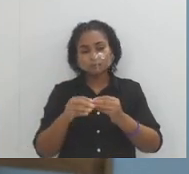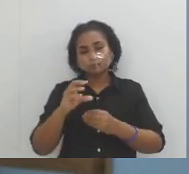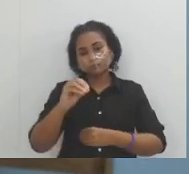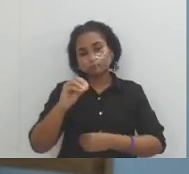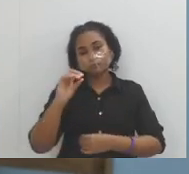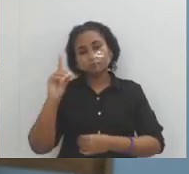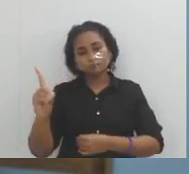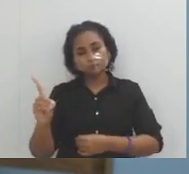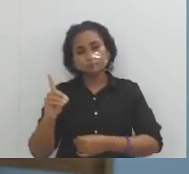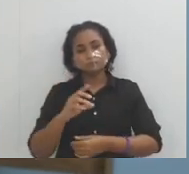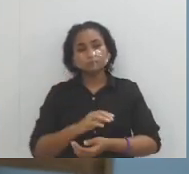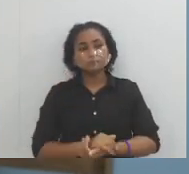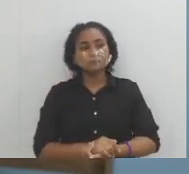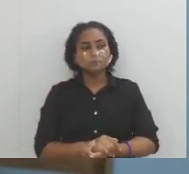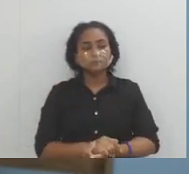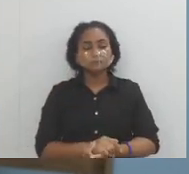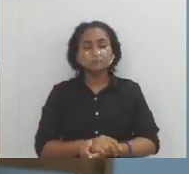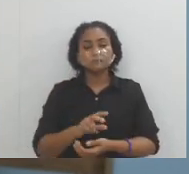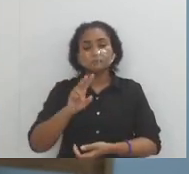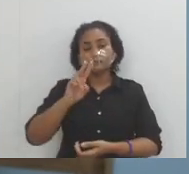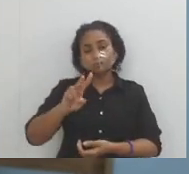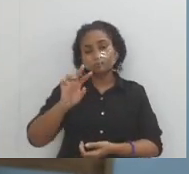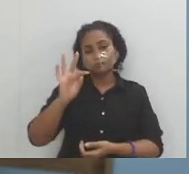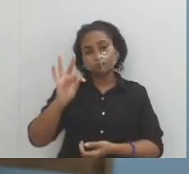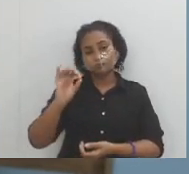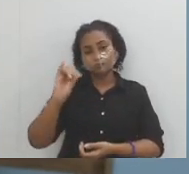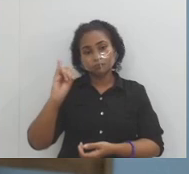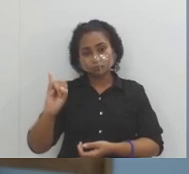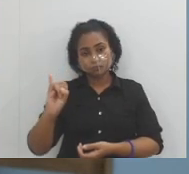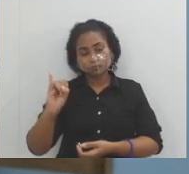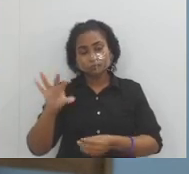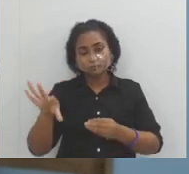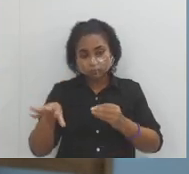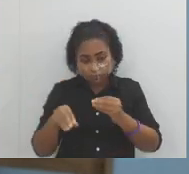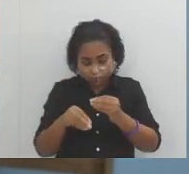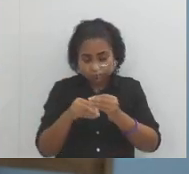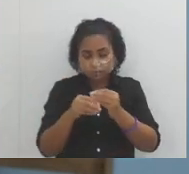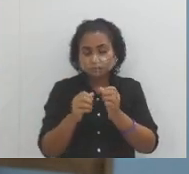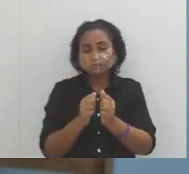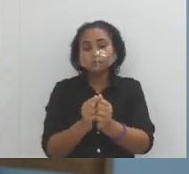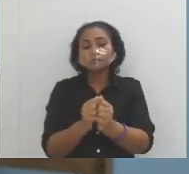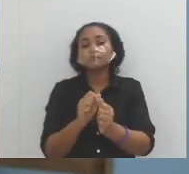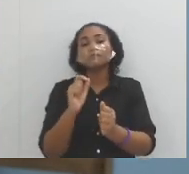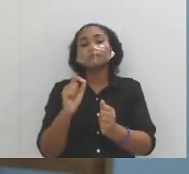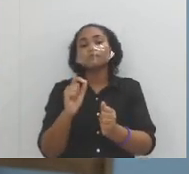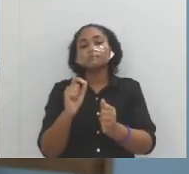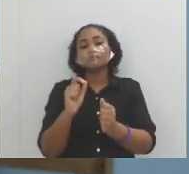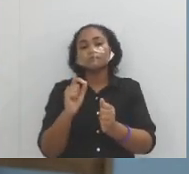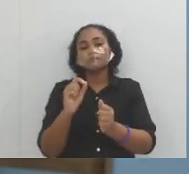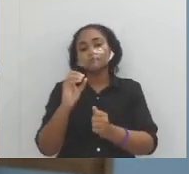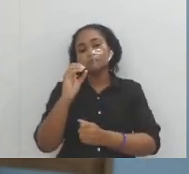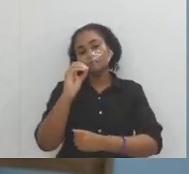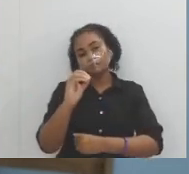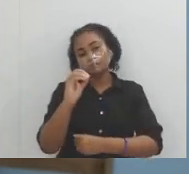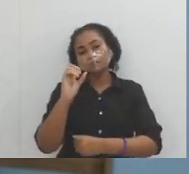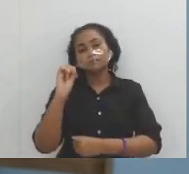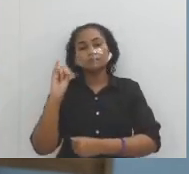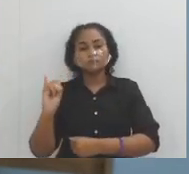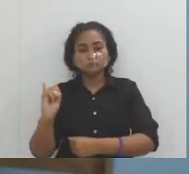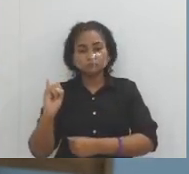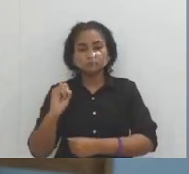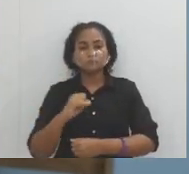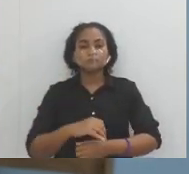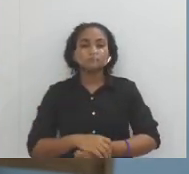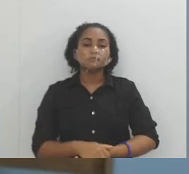direto. O verbo transitivo indireto, ele vai ser acompanhado por um objeto